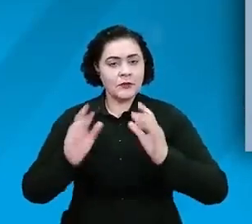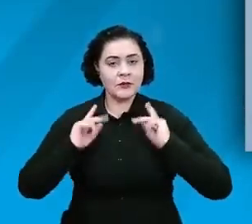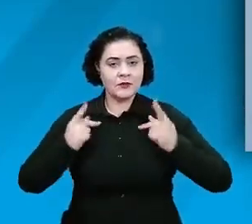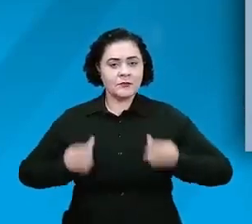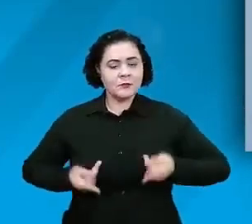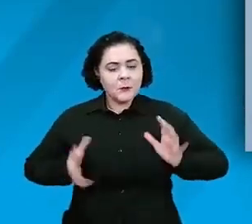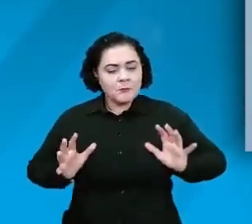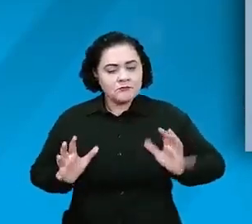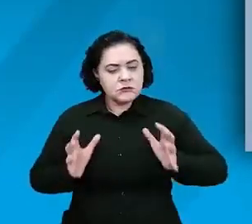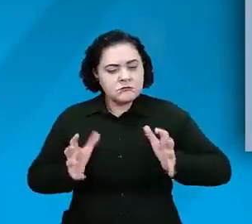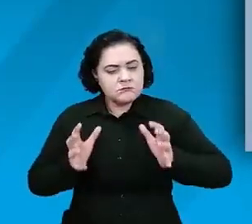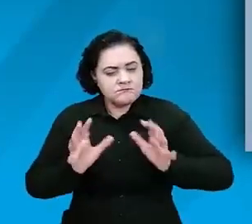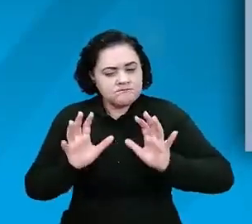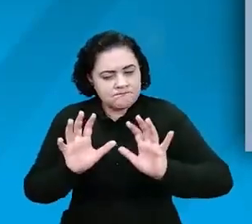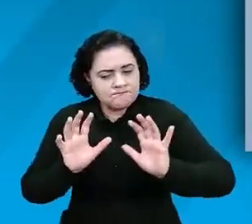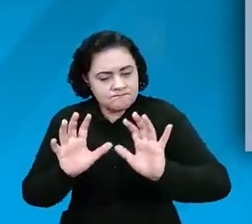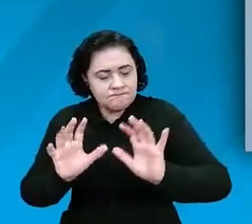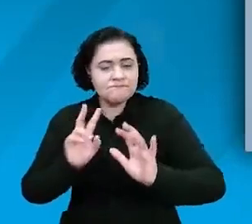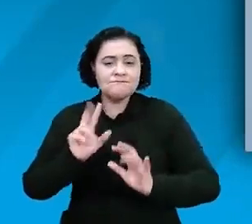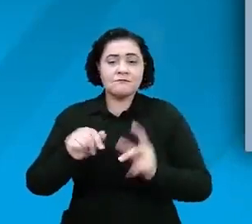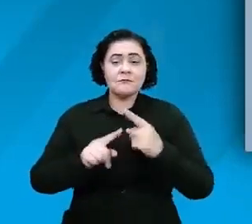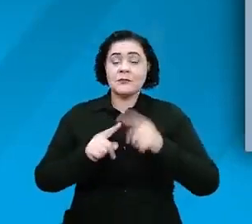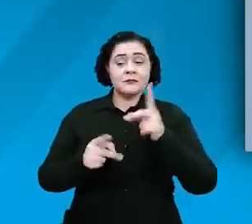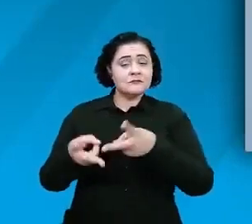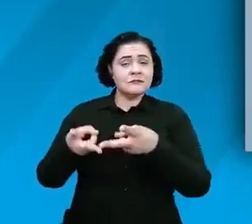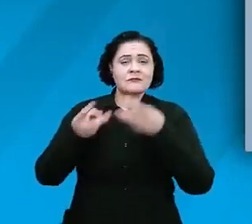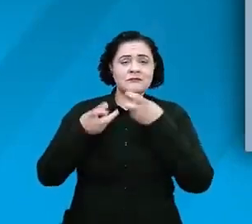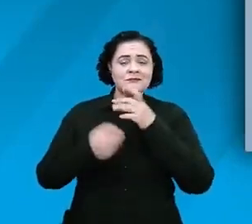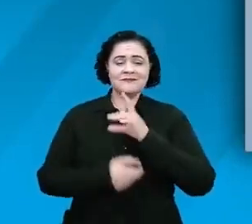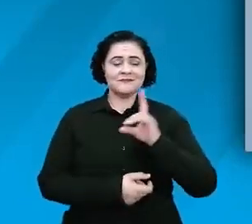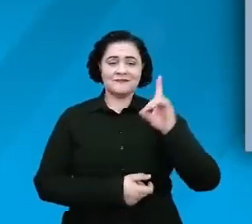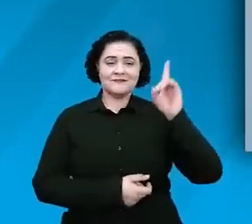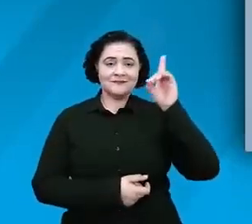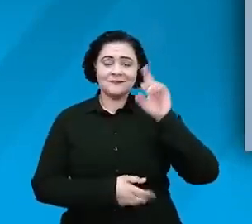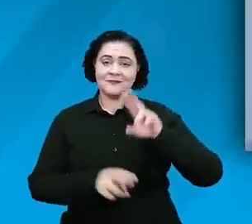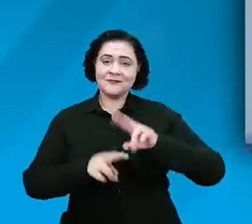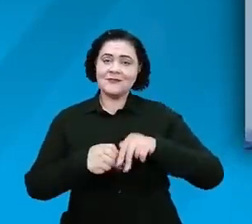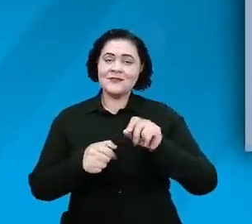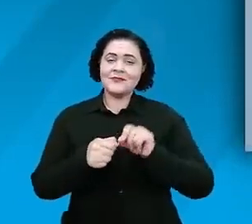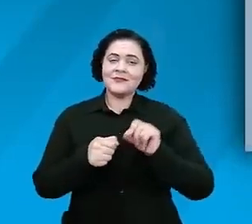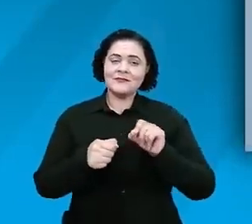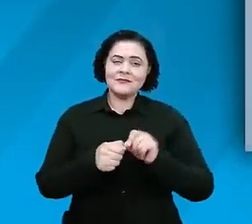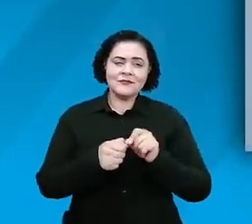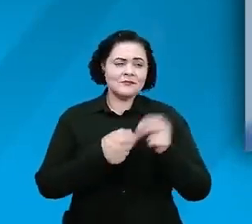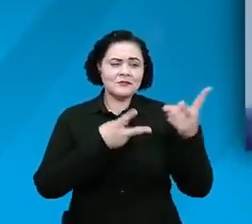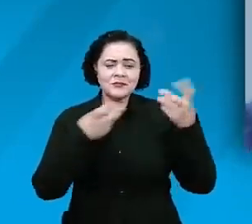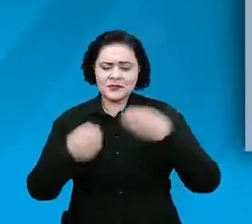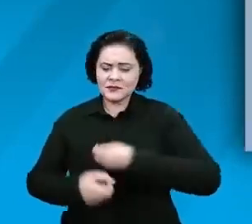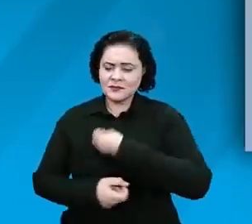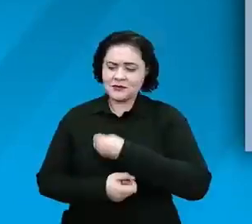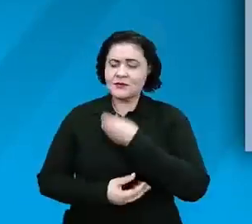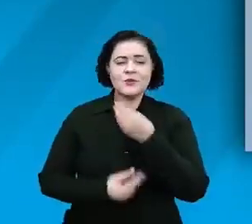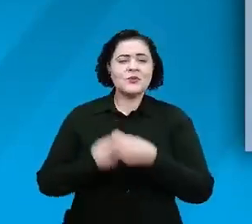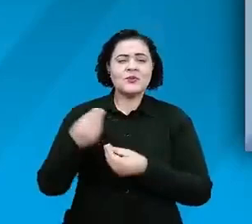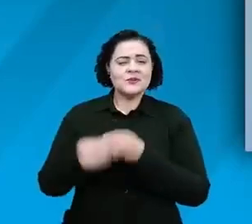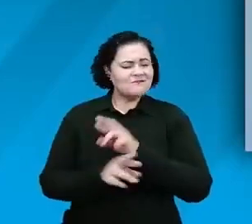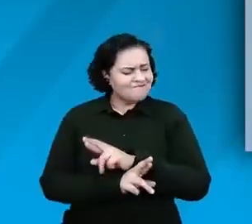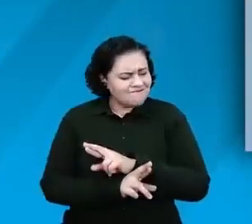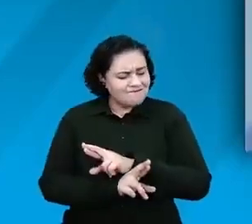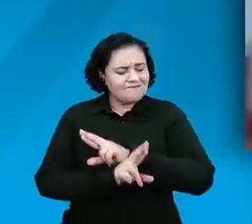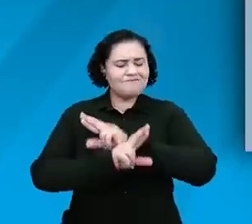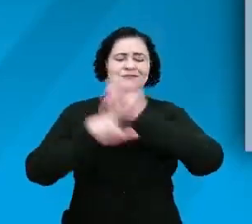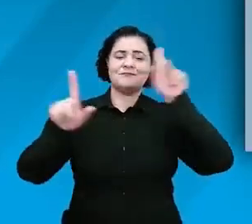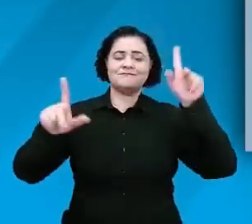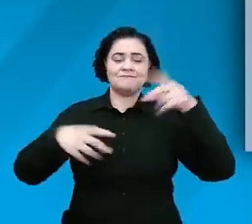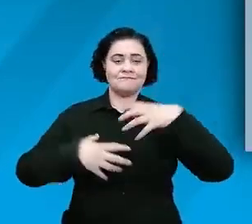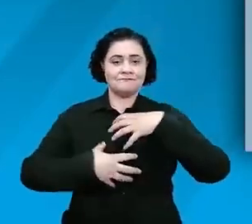numa perspectiva em que ele não consegue perceber a presença de Deus. E ele faz uma releitura da vida